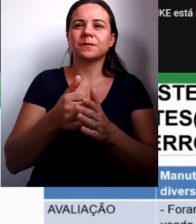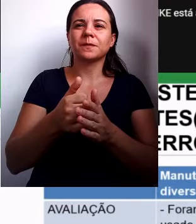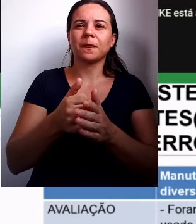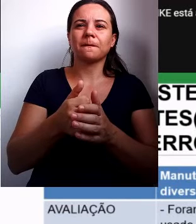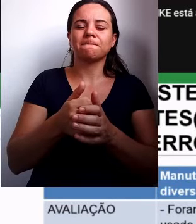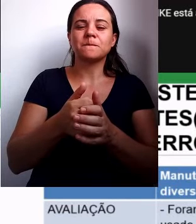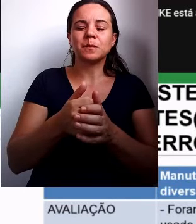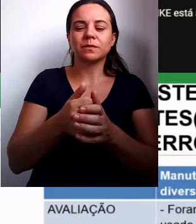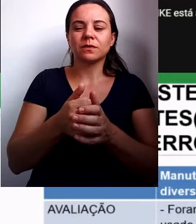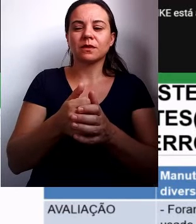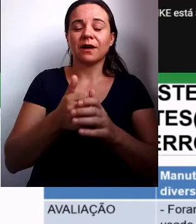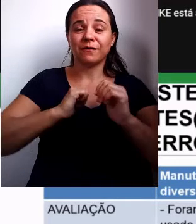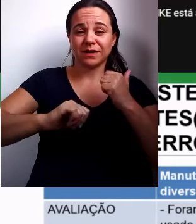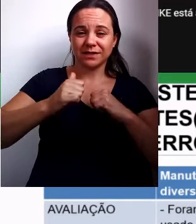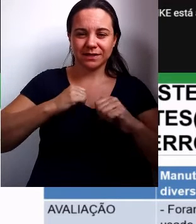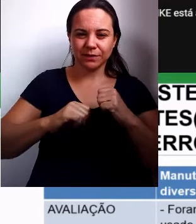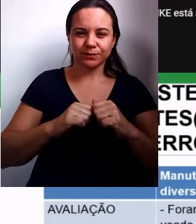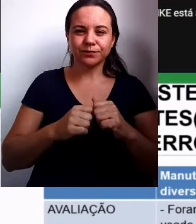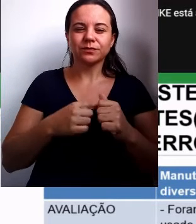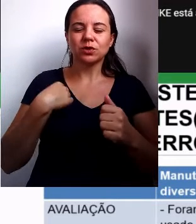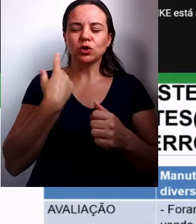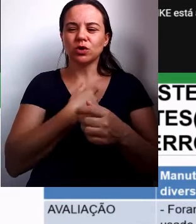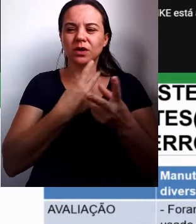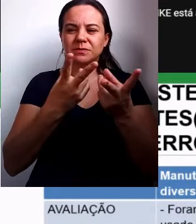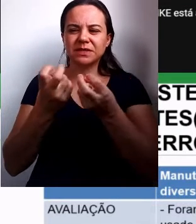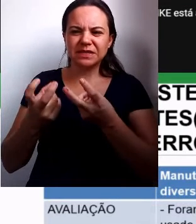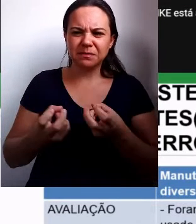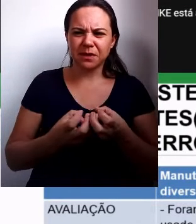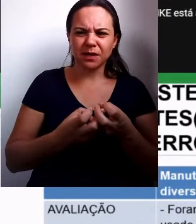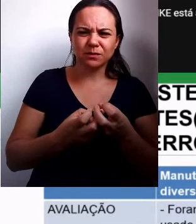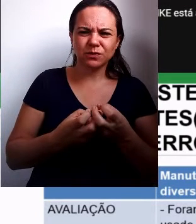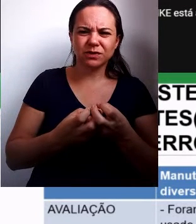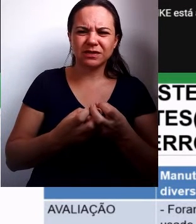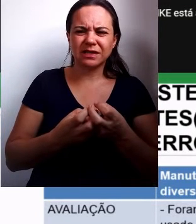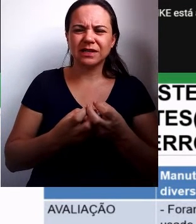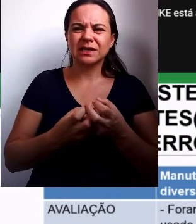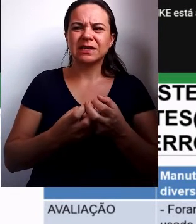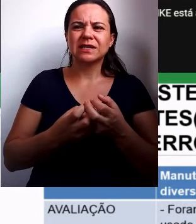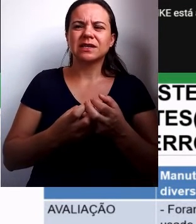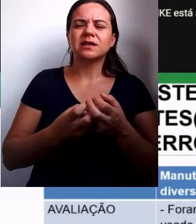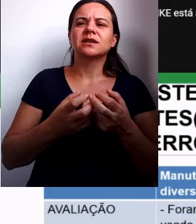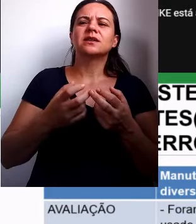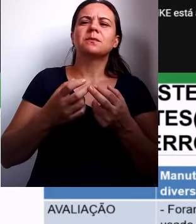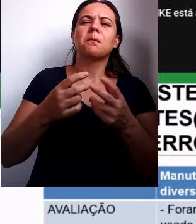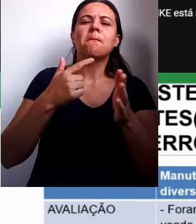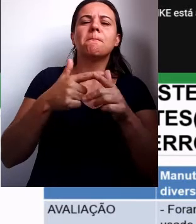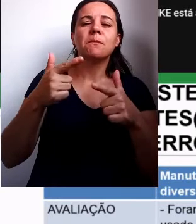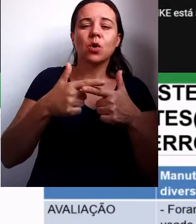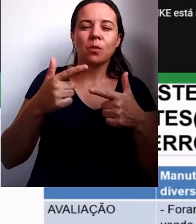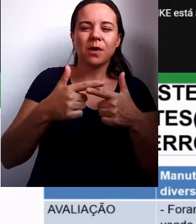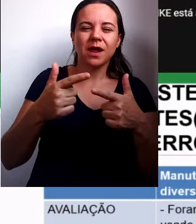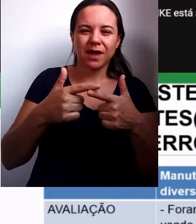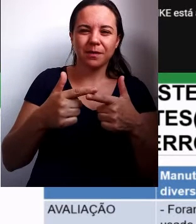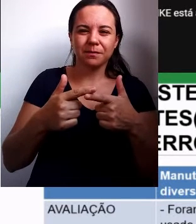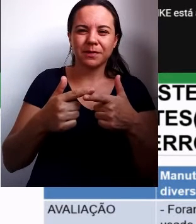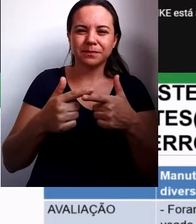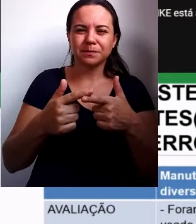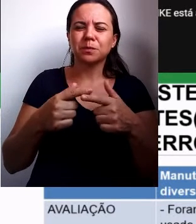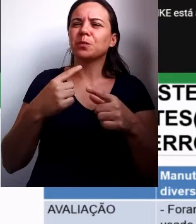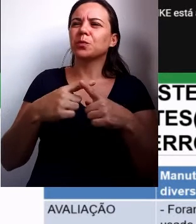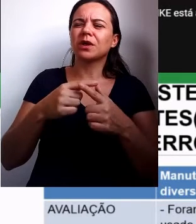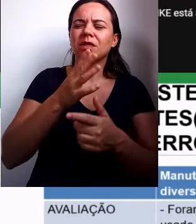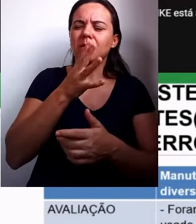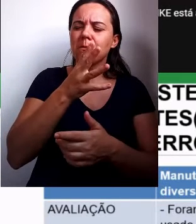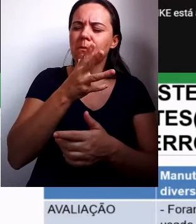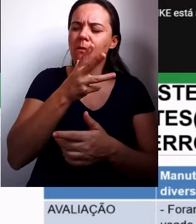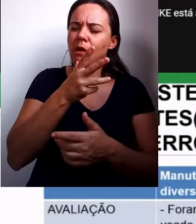nossa foram encontrados problemas de carregamento desse aplicativo. Foram usados planos de dados e operadoras, né, e ele ficou